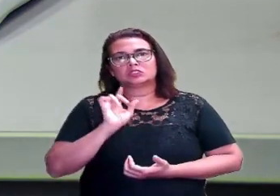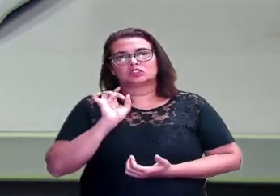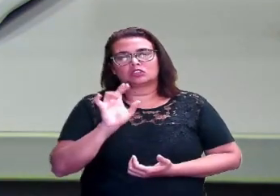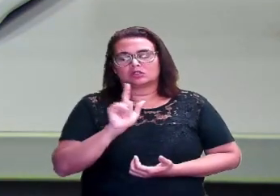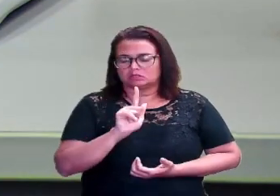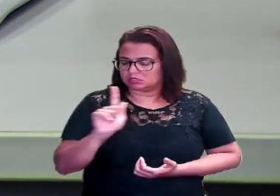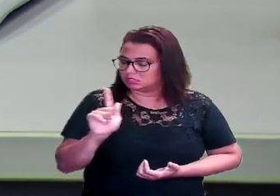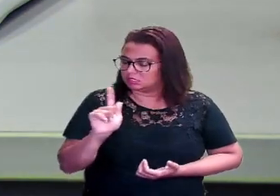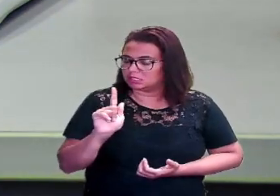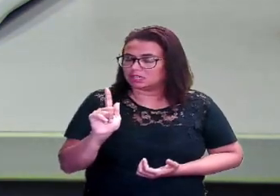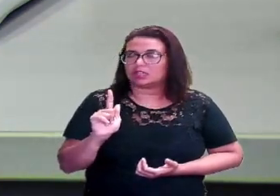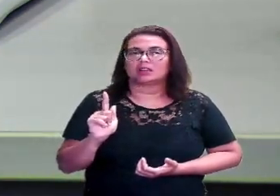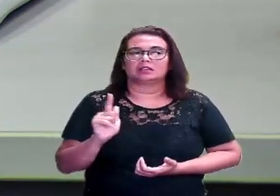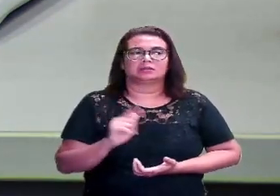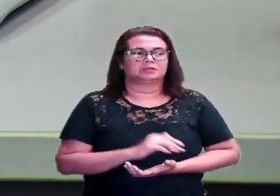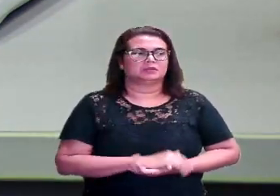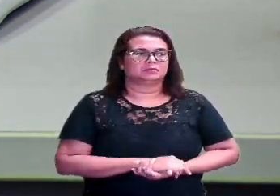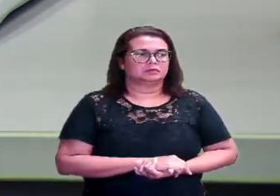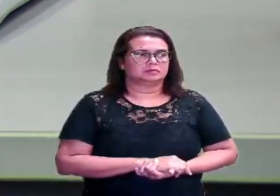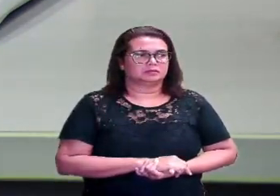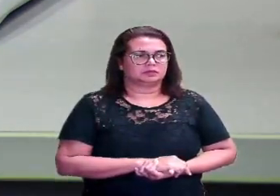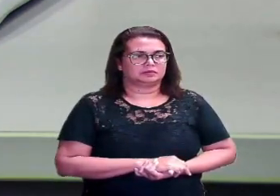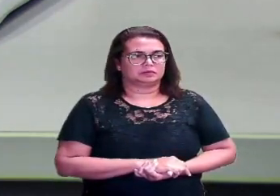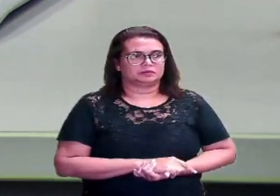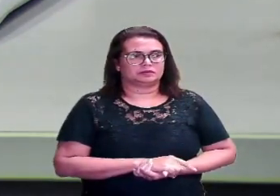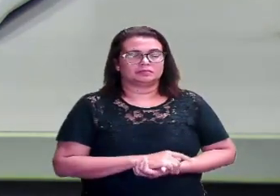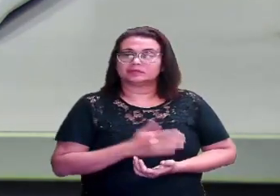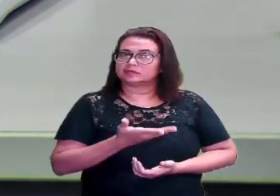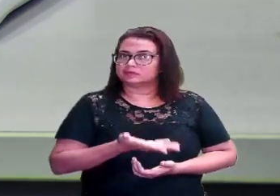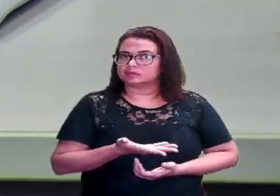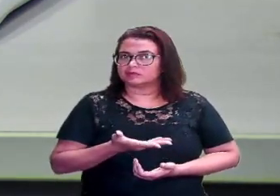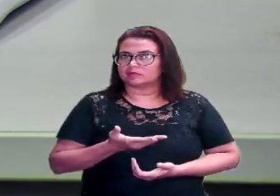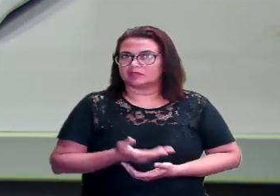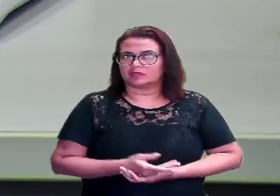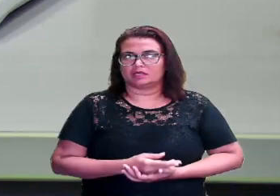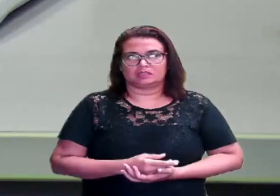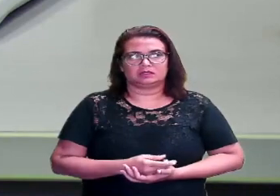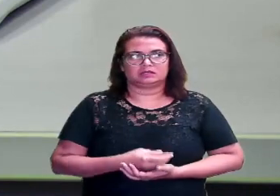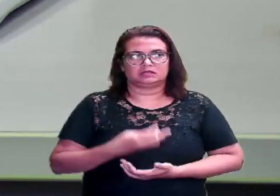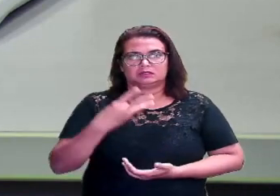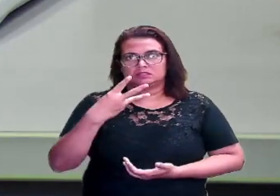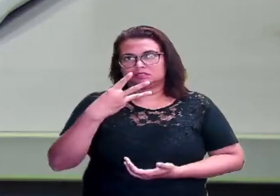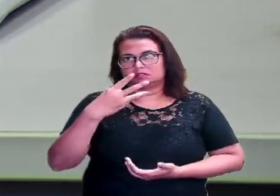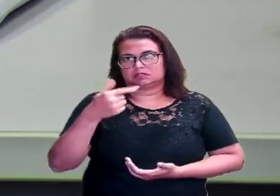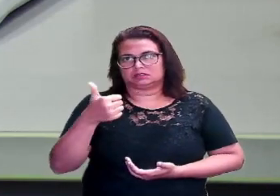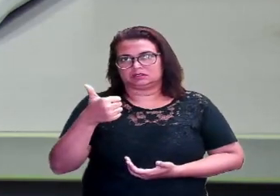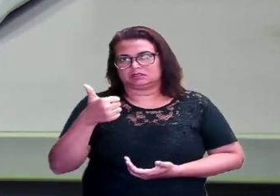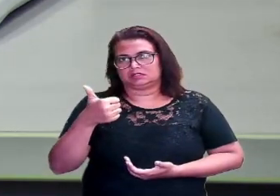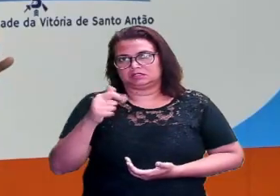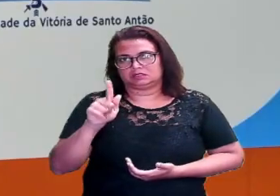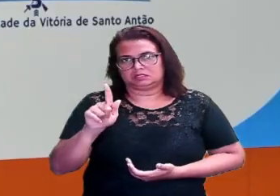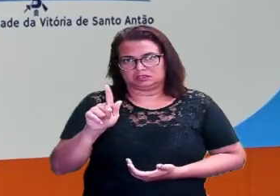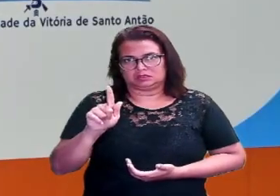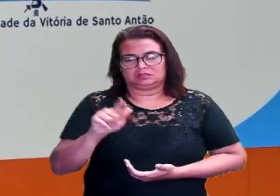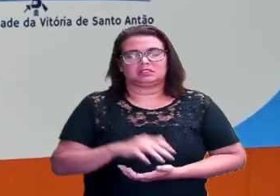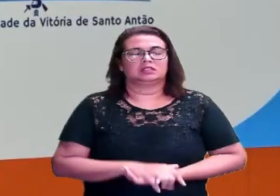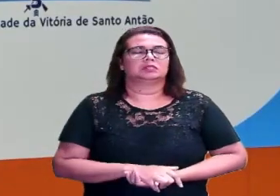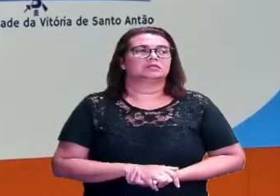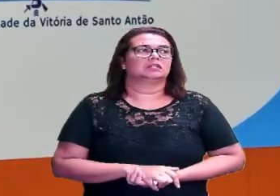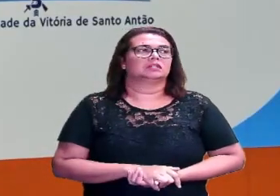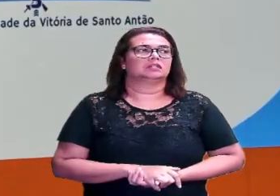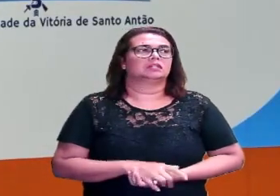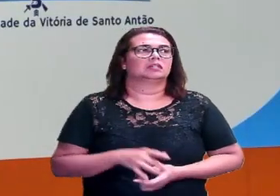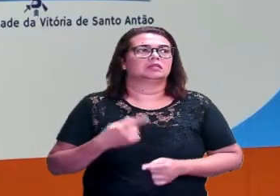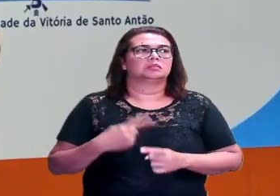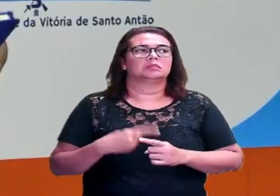gramas desse objeto, 138. E esse aqui, eu tenho 31 gramas, ok? Por que eu não trouxe